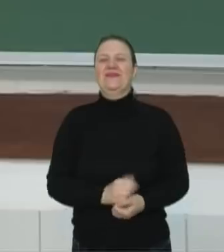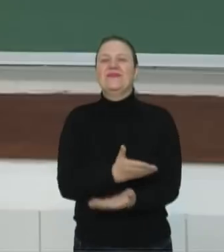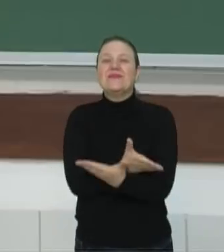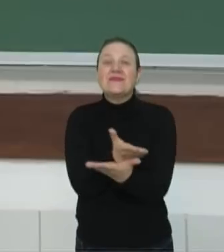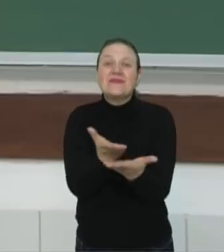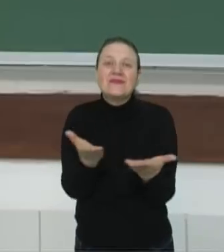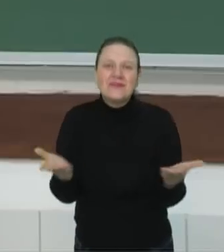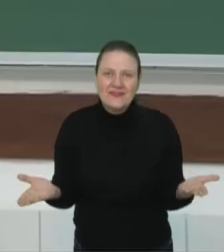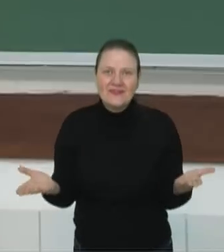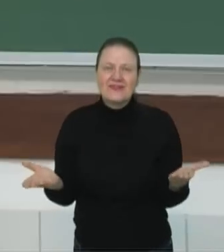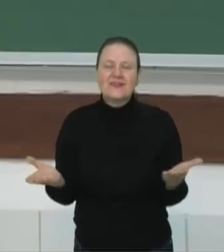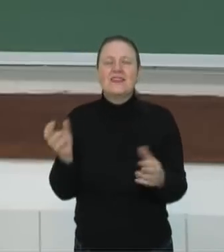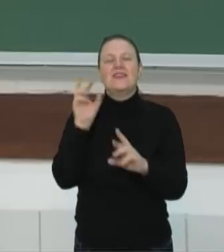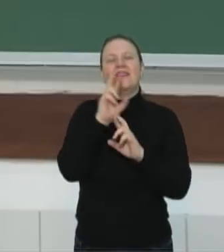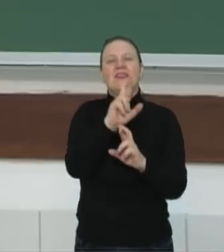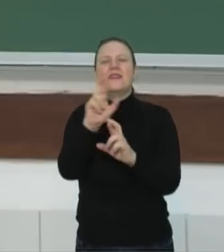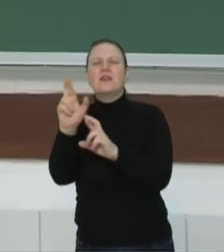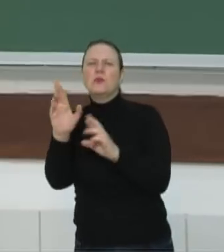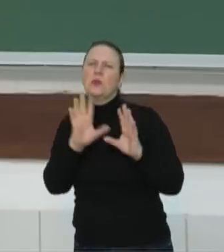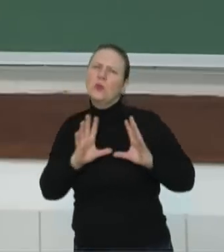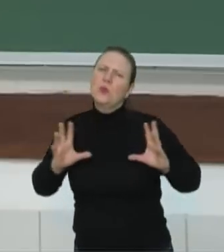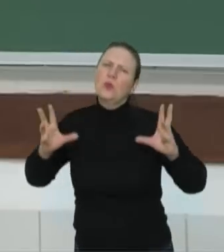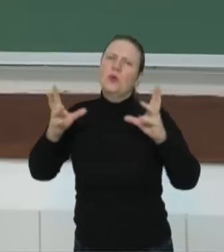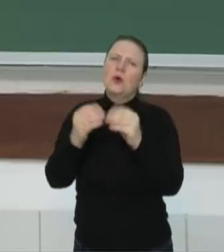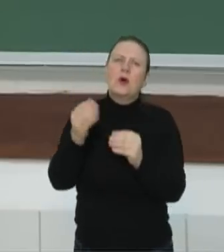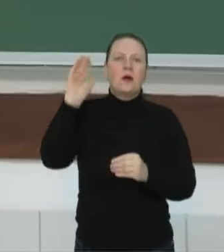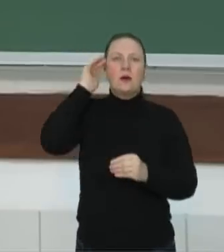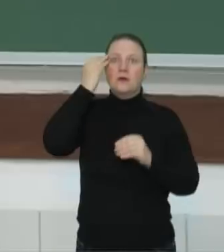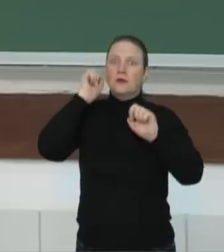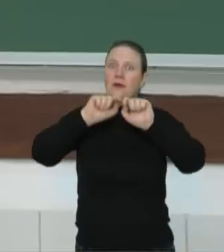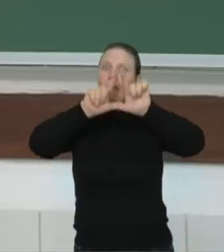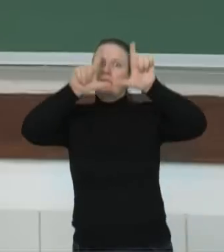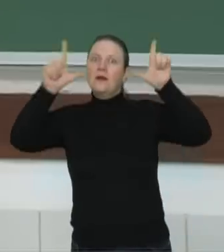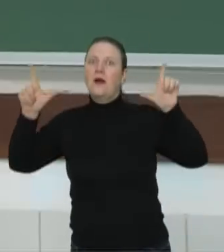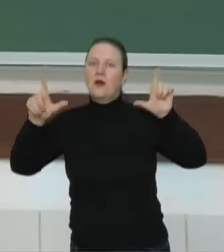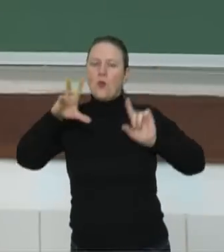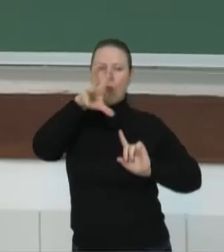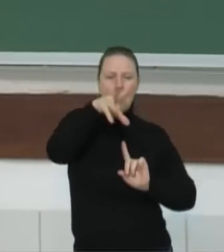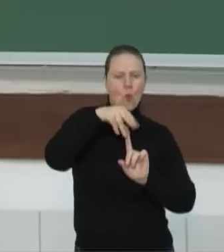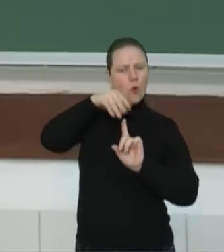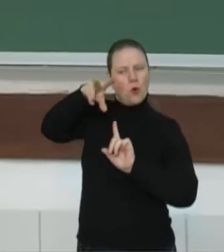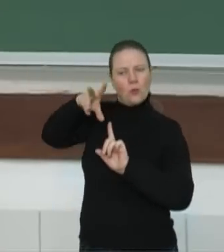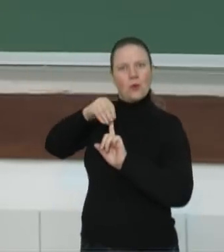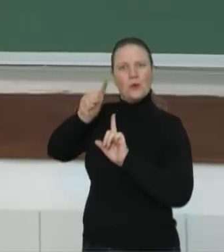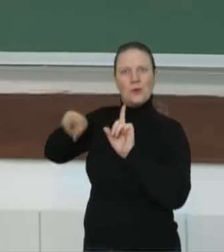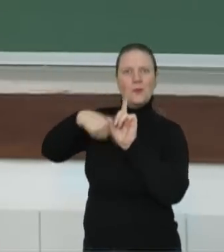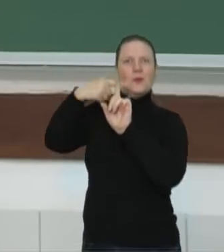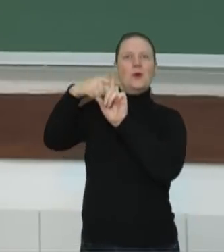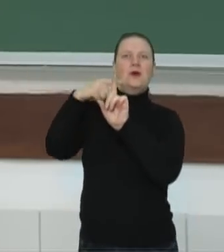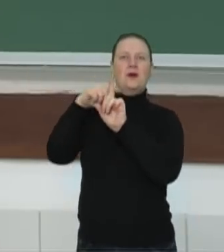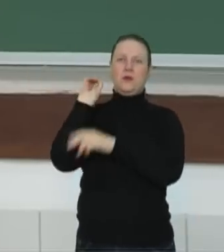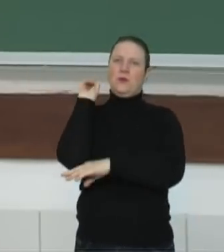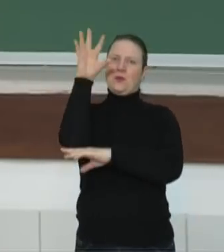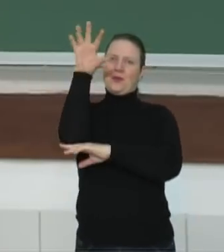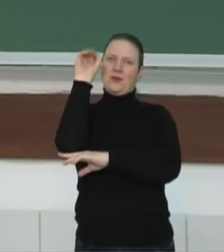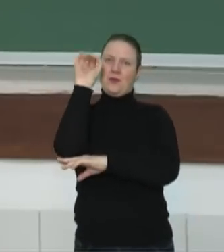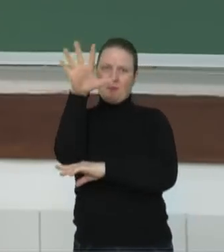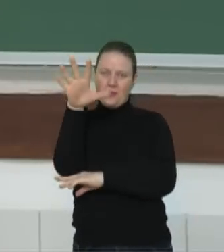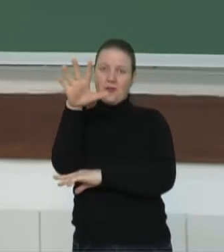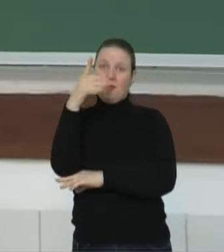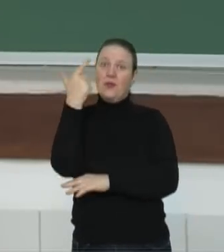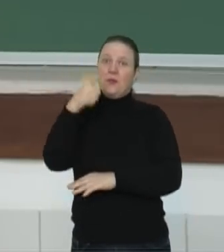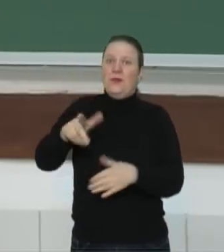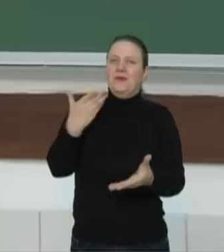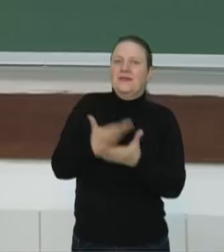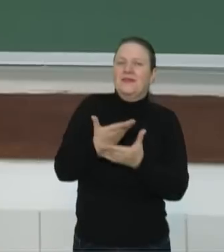Gente, espero que você tenha entendido, aprendido um pouco mais sobre esse esporte. Na